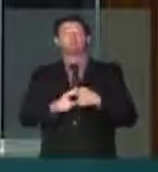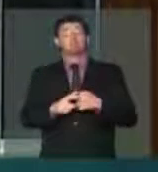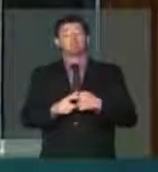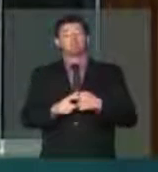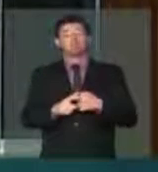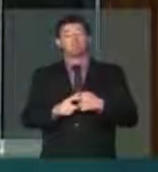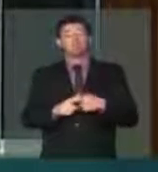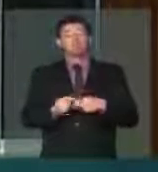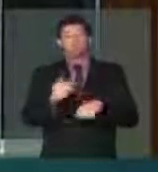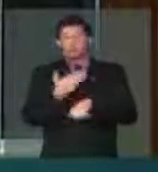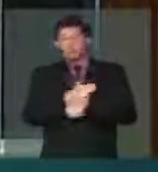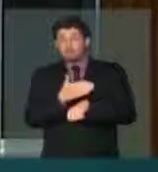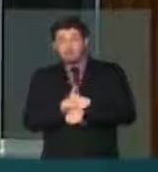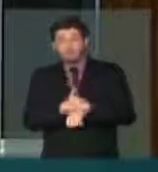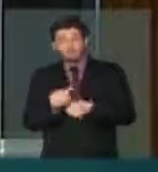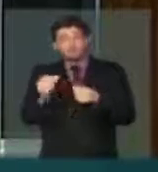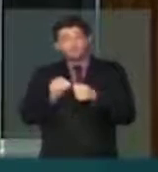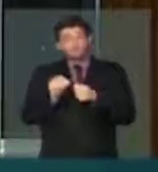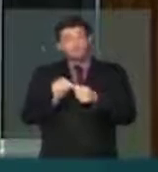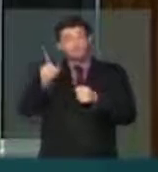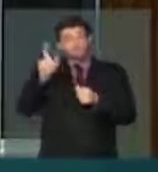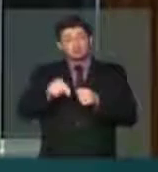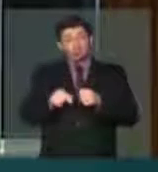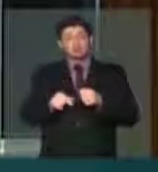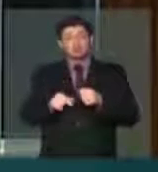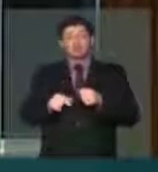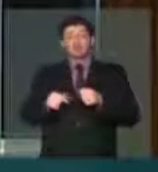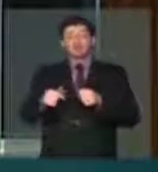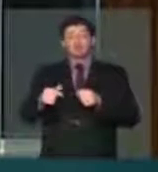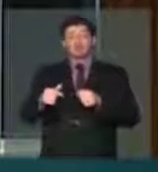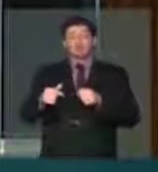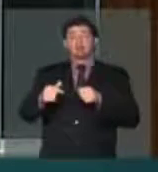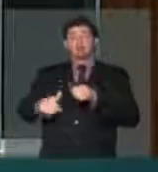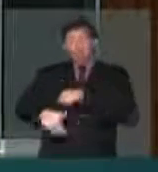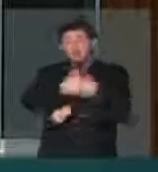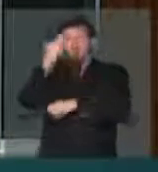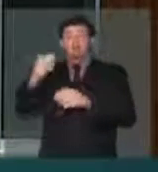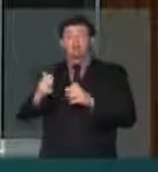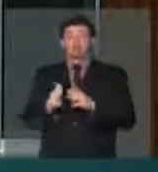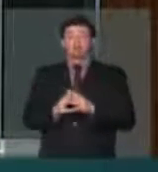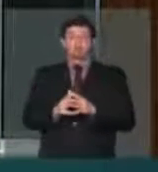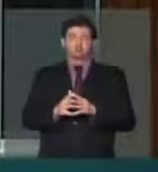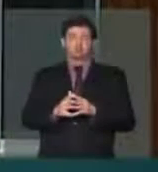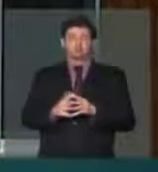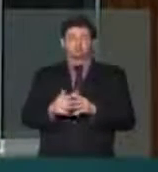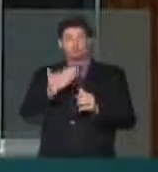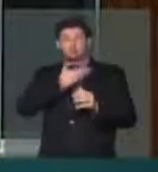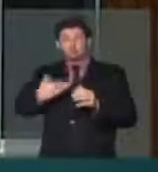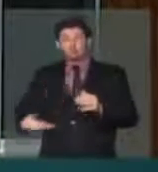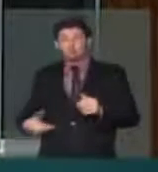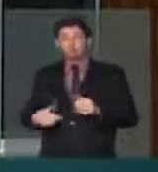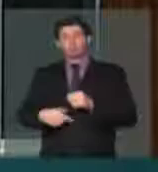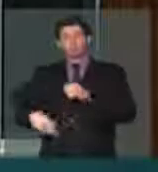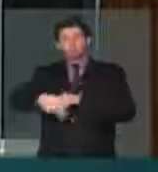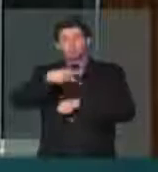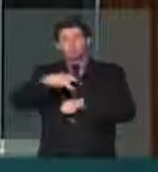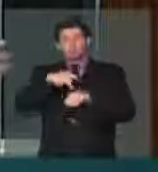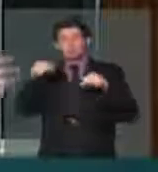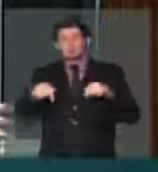a prática da política se dá no chão da praça pública. E é no chão da praça pública, num